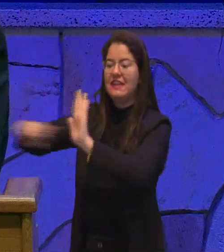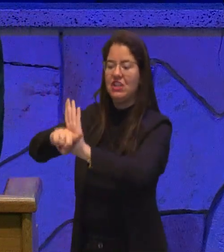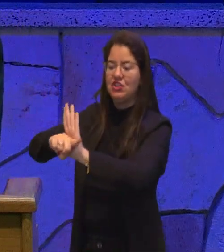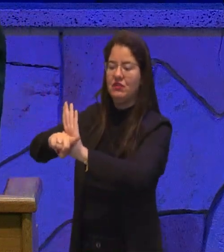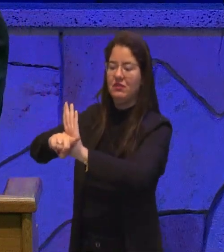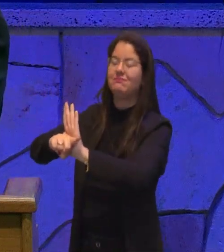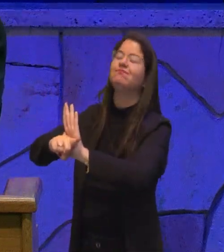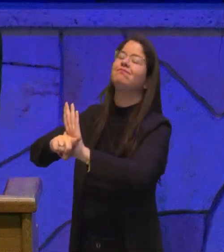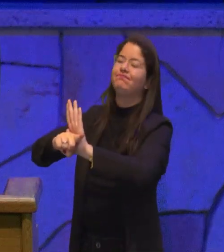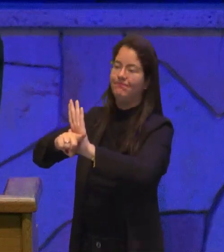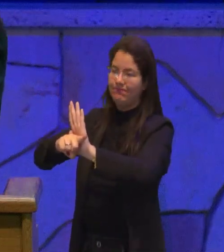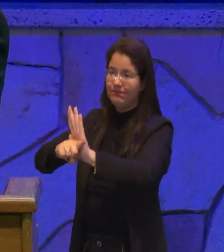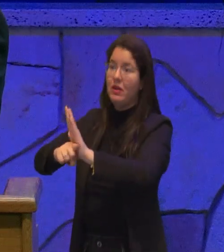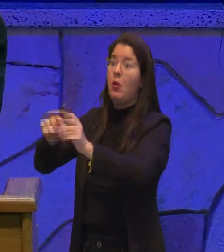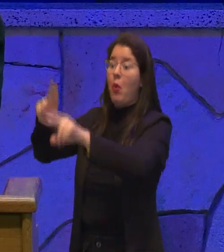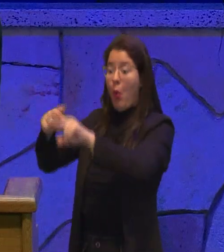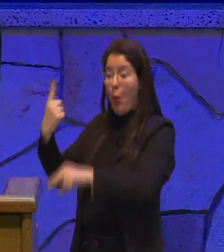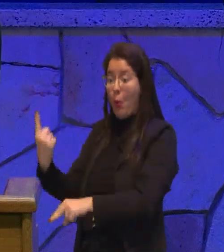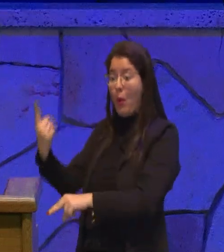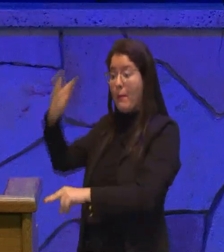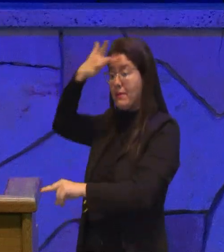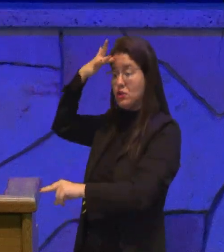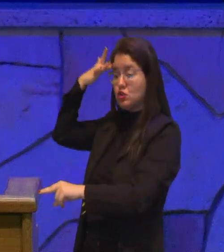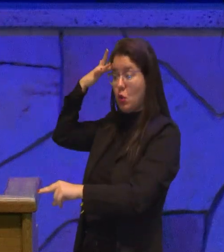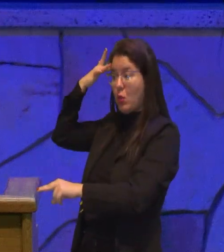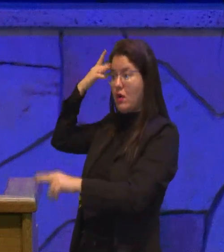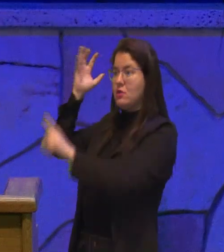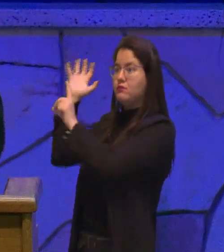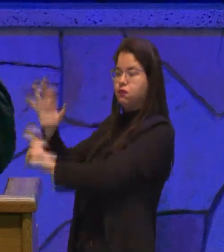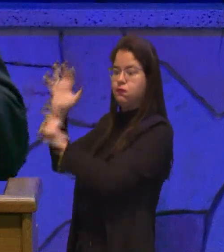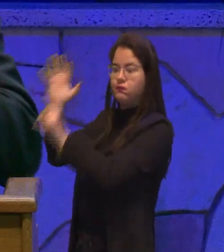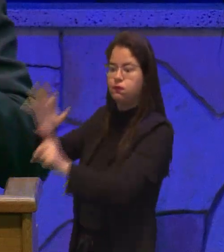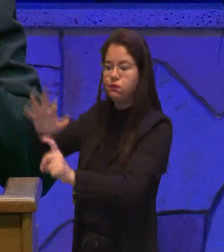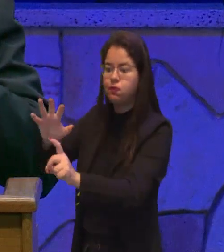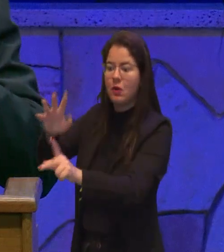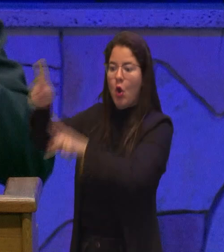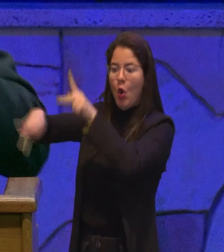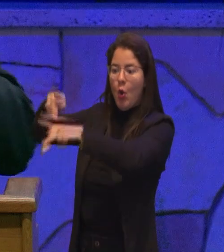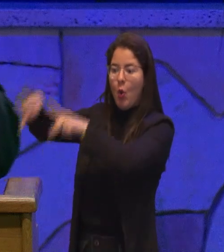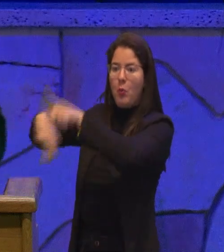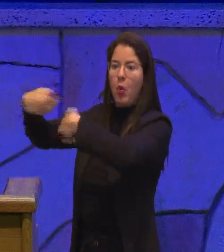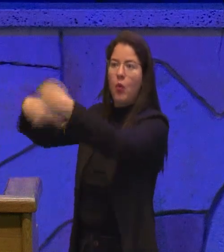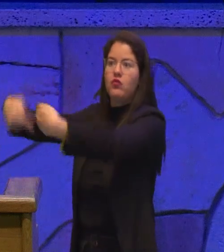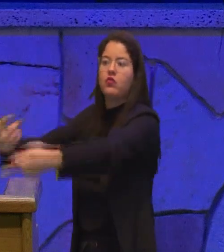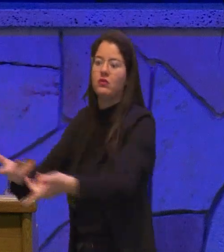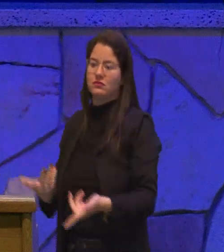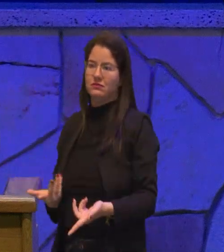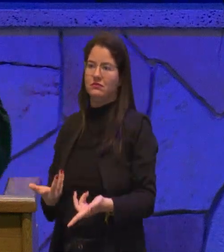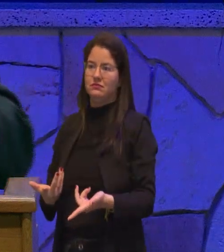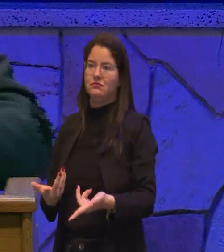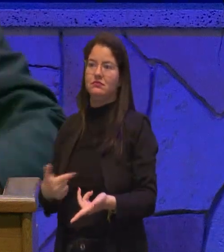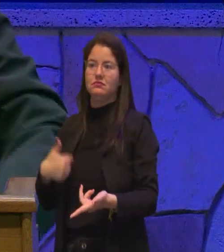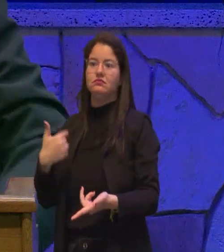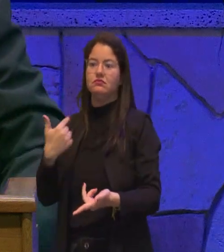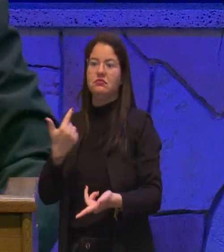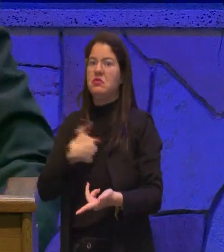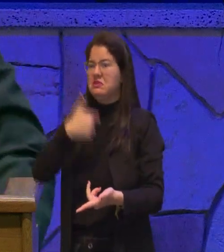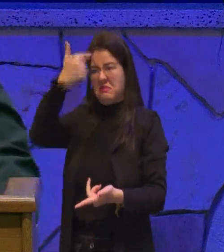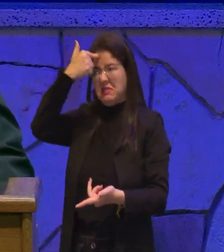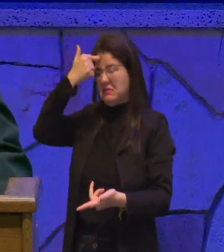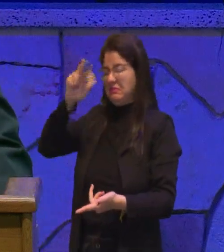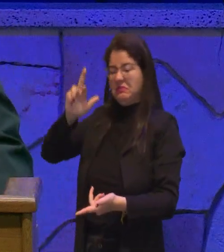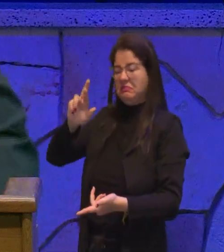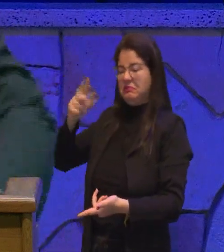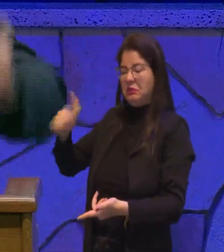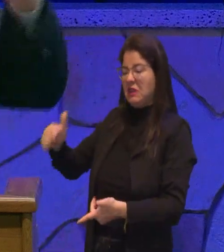uma imagem de uma pessoa. E todo o povo, nós achamos que não existe o bem entre este povo